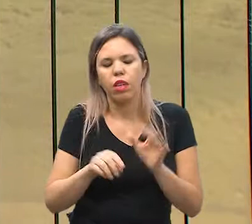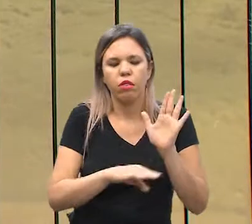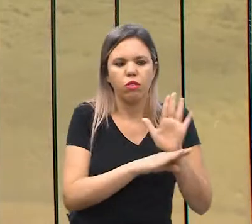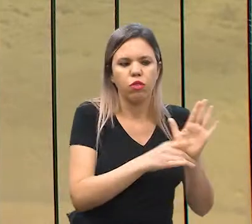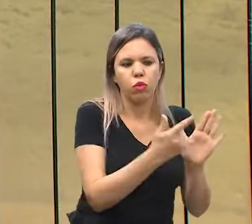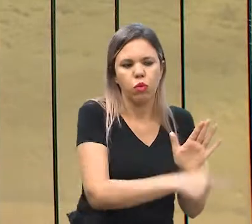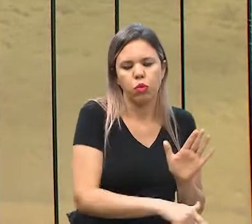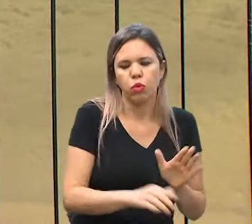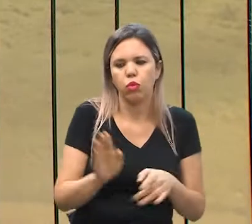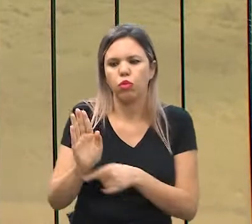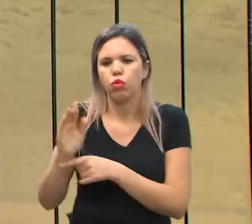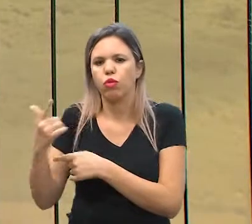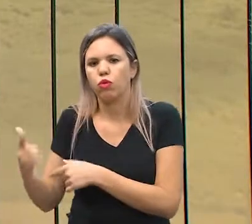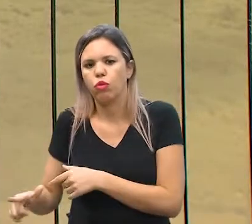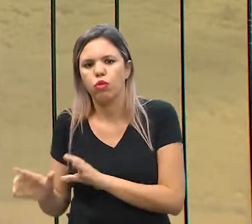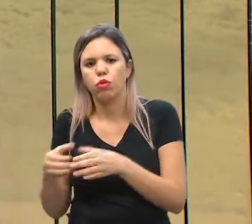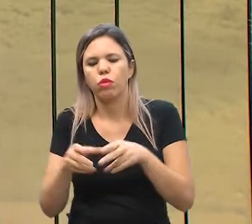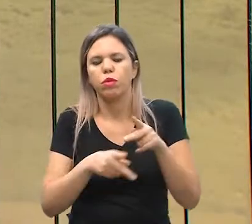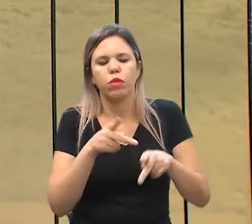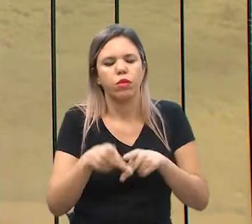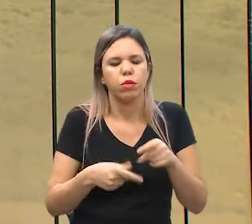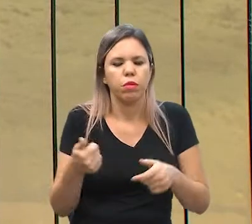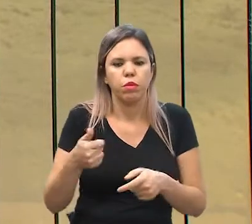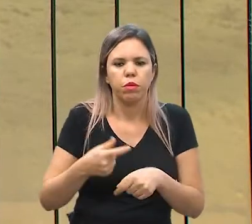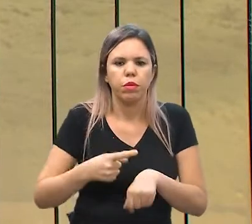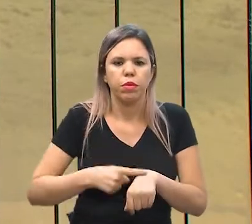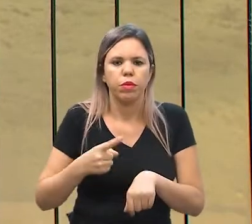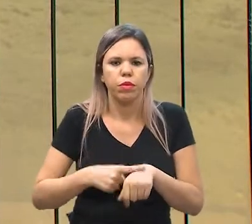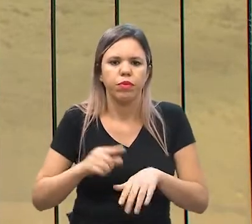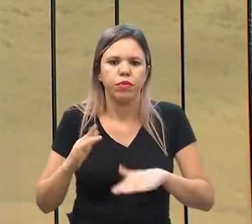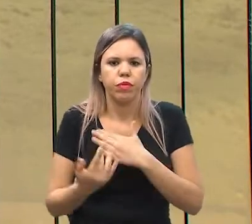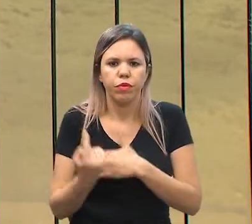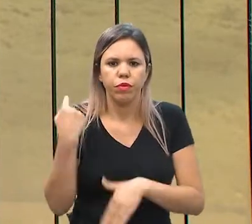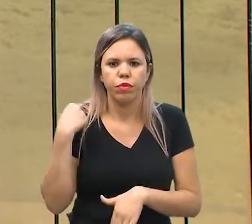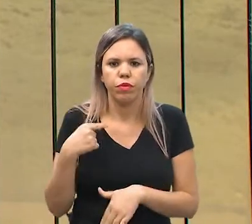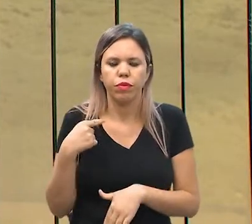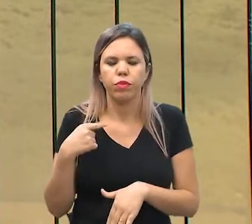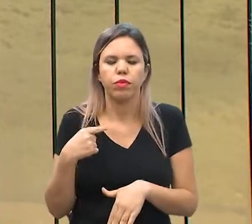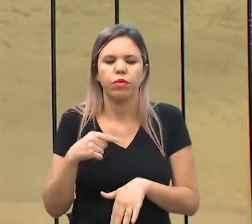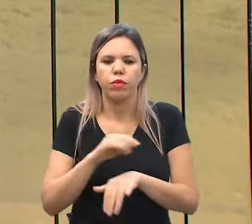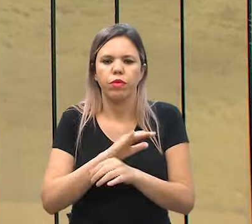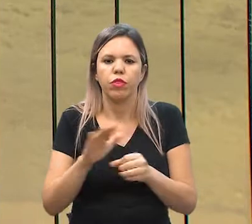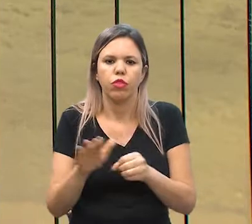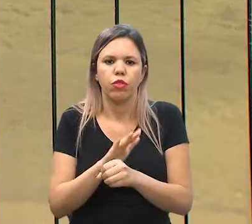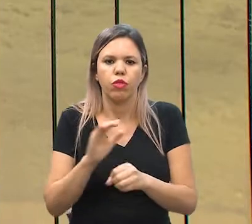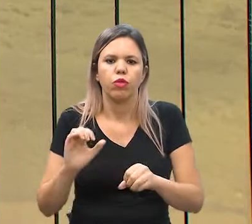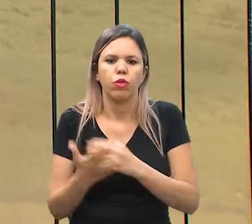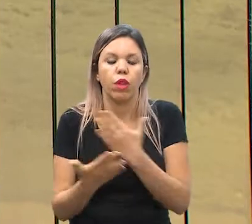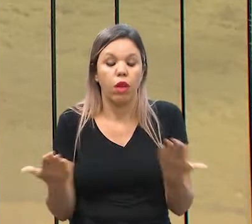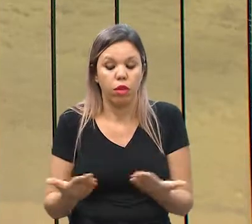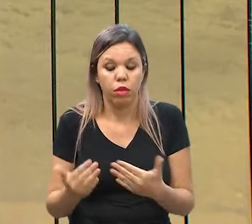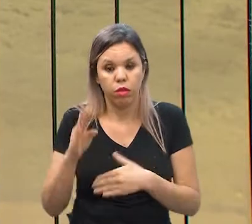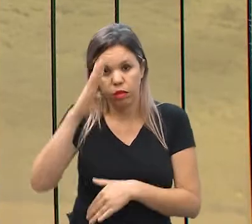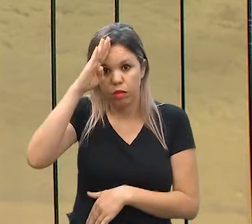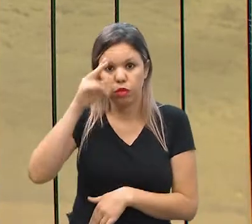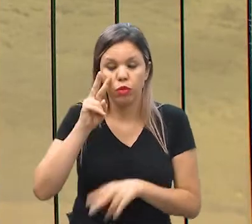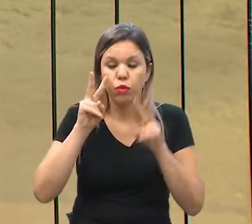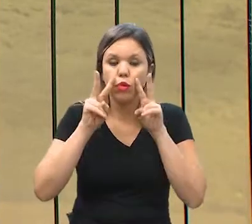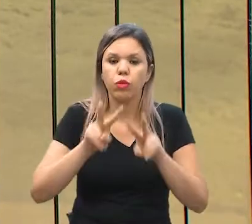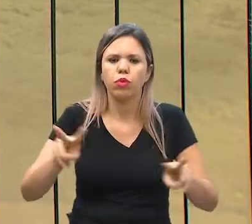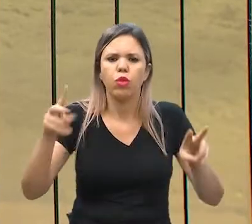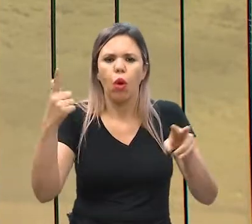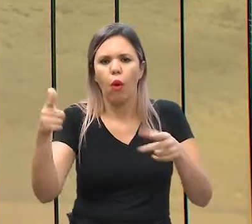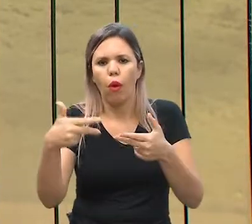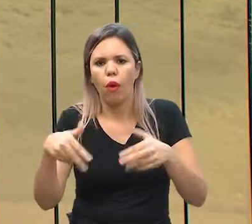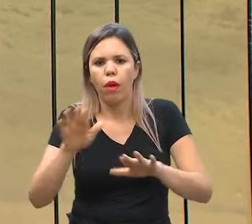um, artista fazendo campanha para outro. Então é o primeiro grande momento das redes sociais aí de polarização. Com o Bolsonaro, a gente